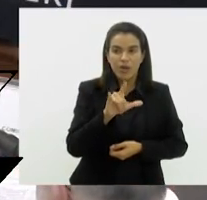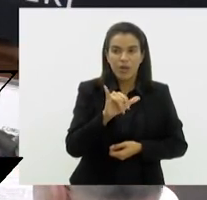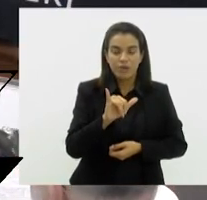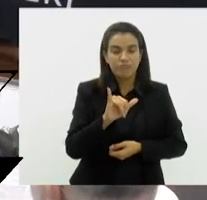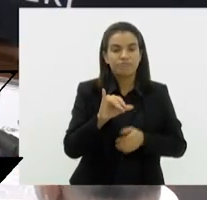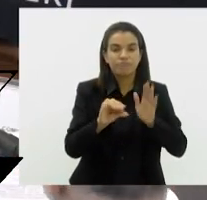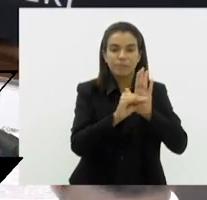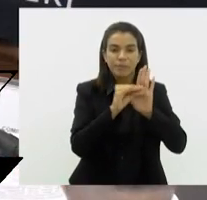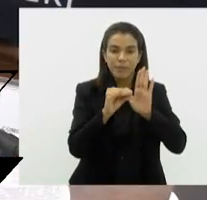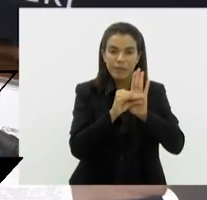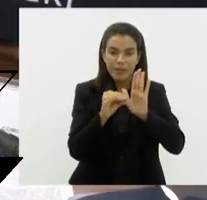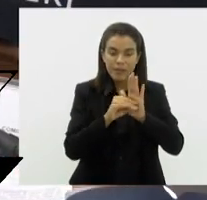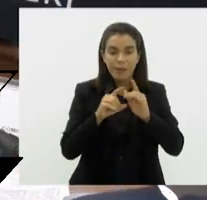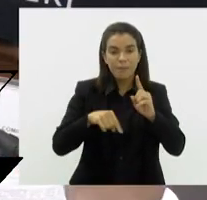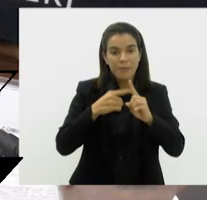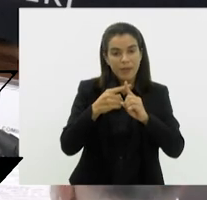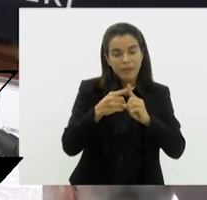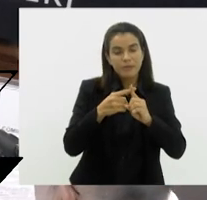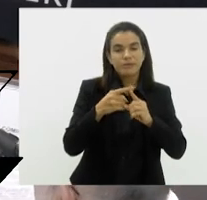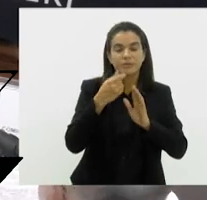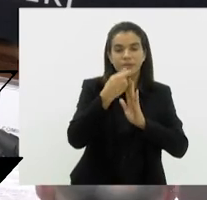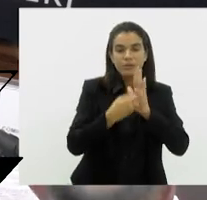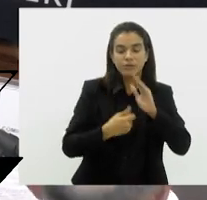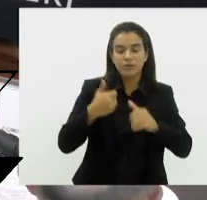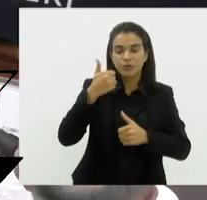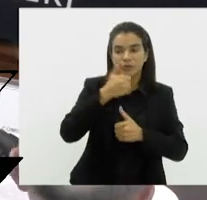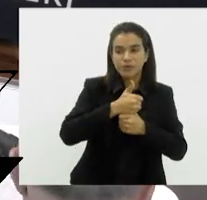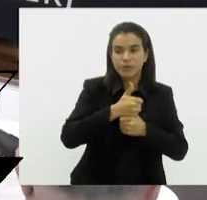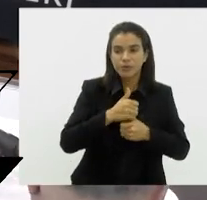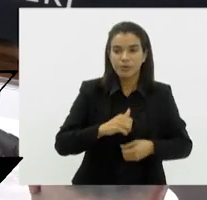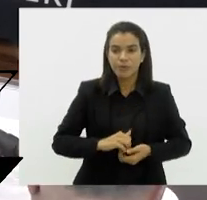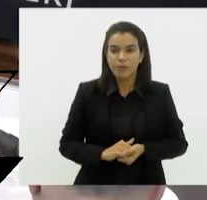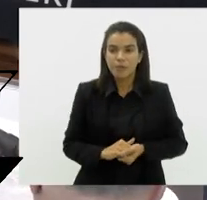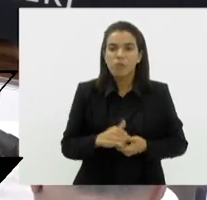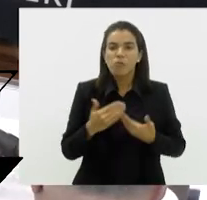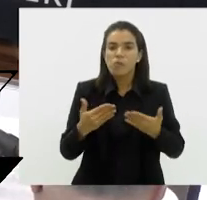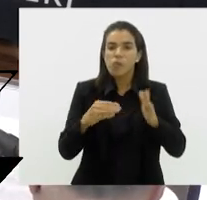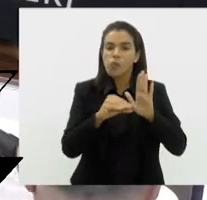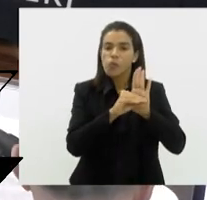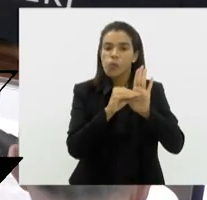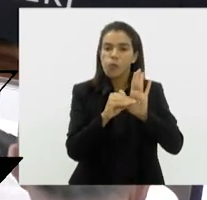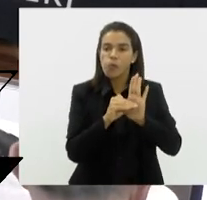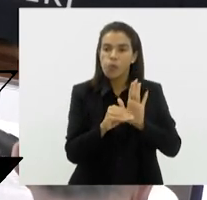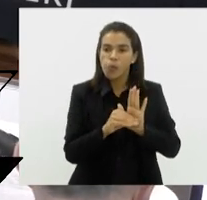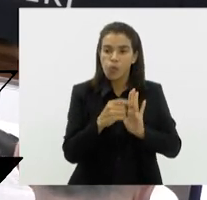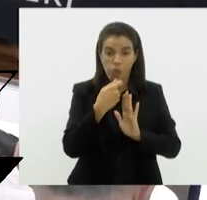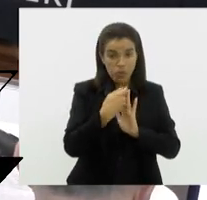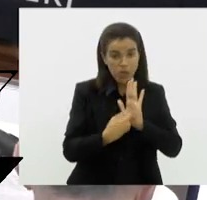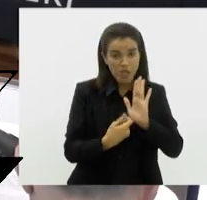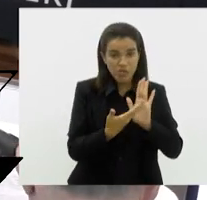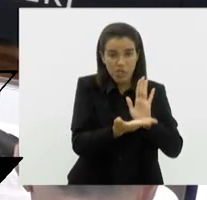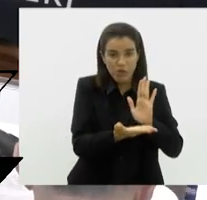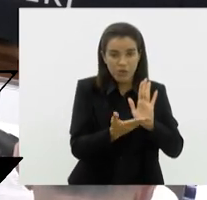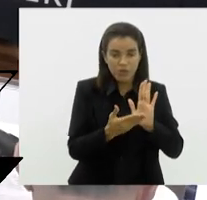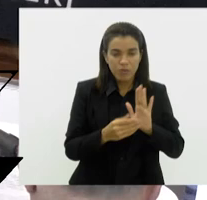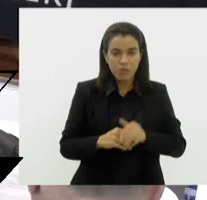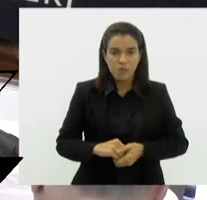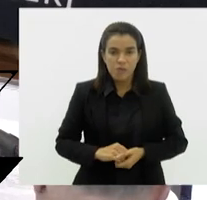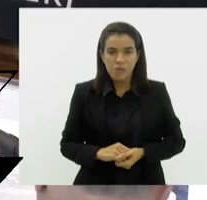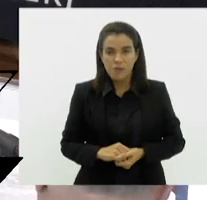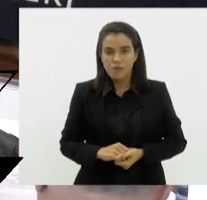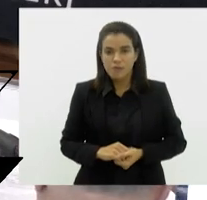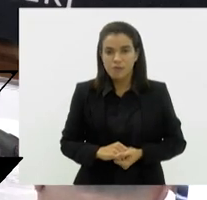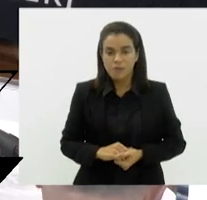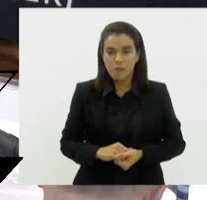emendas, concluindo por substitutivo. Quais são as emendas, o Dell'Aroria? Está escrito aí. Eu botei aqui.